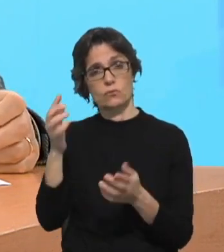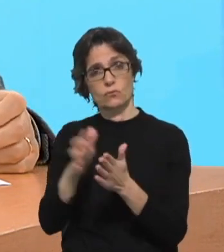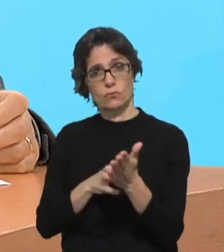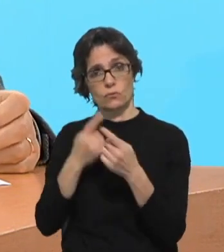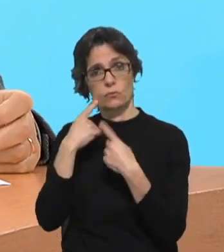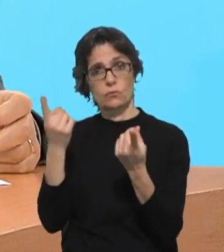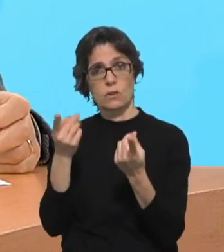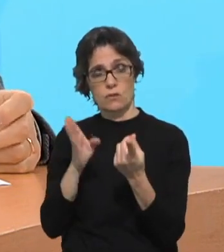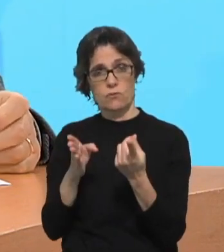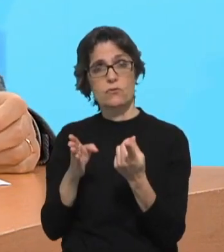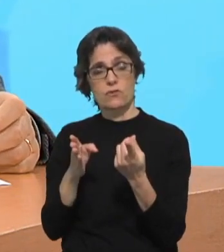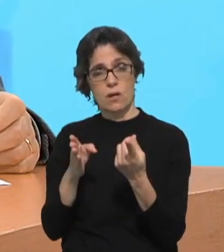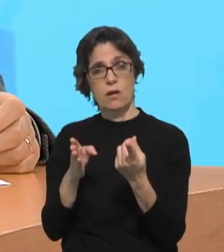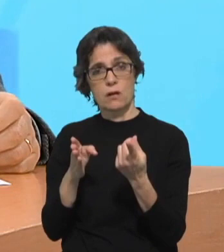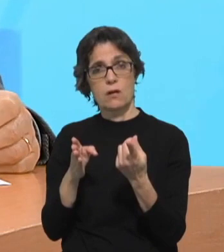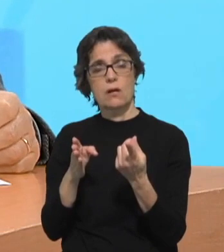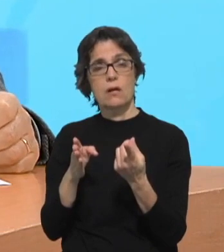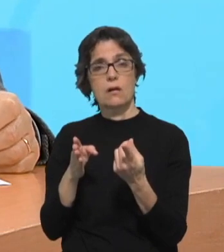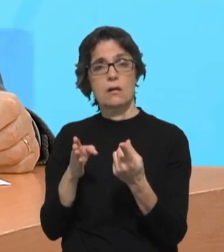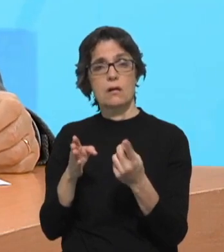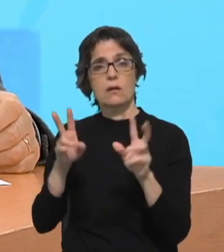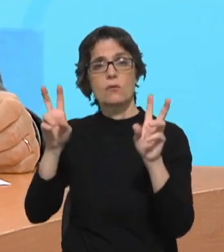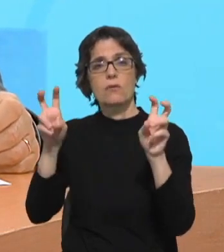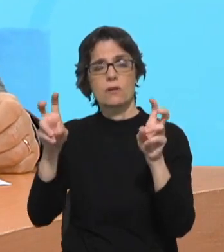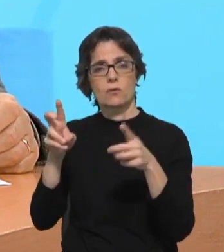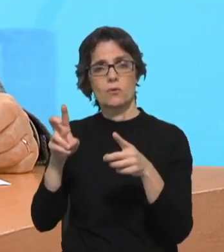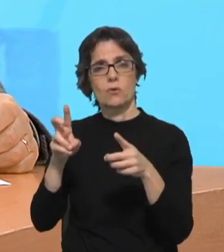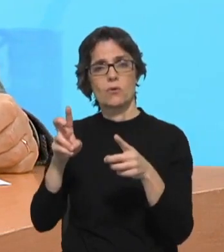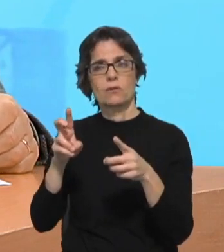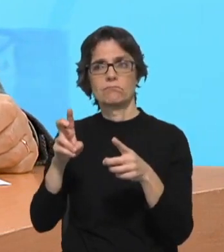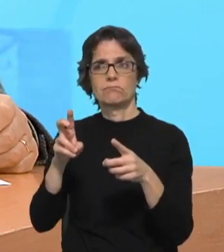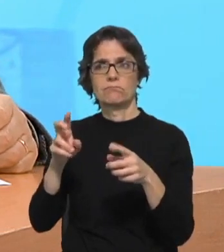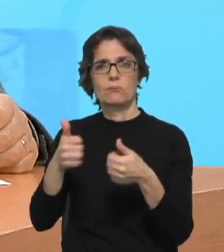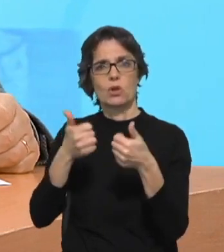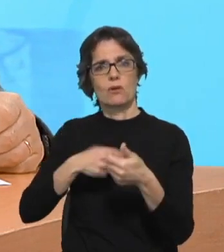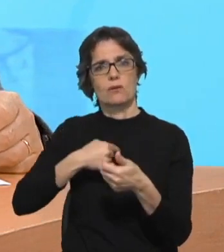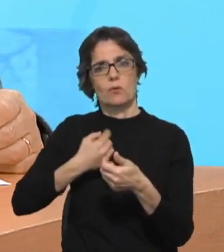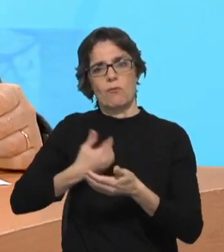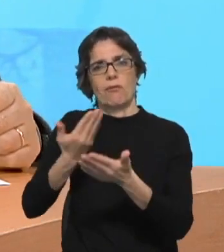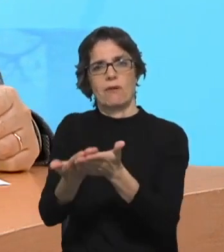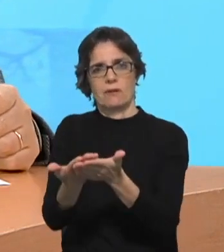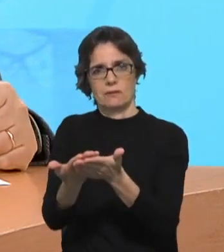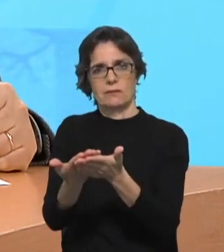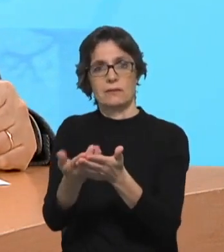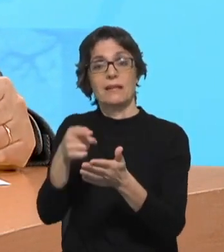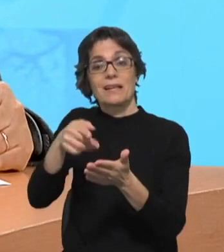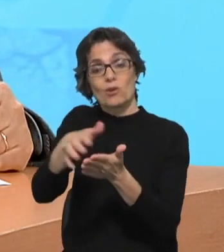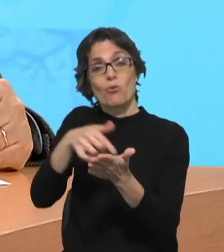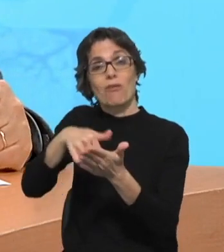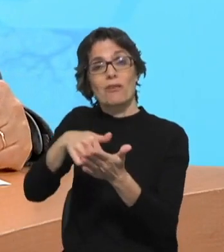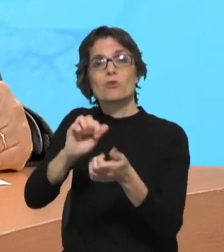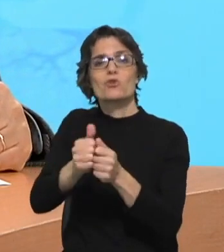interessante a que deu o título Dar o Melhor de Si, que é uma reflexão cristã e humanística sobre o desporto. Mas, de